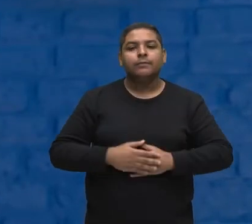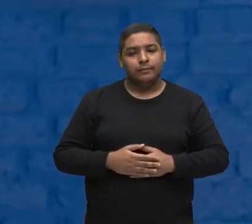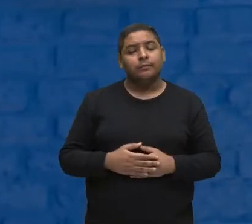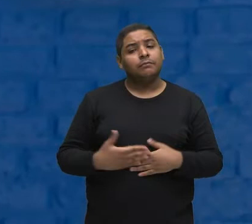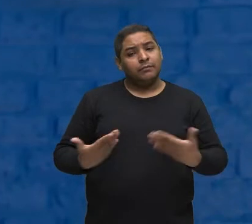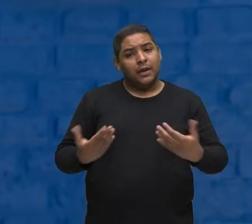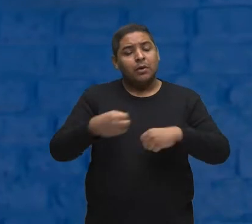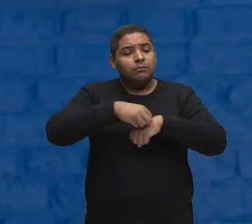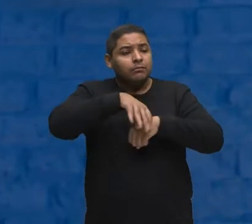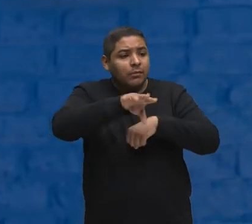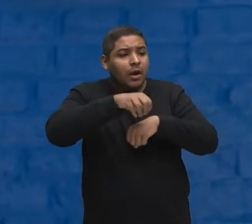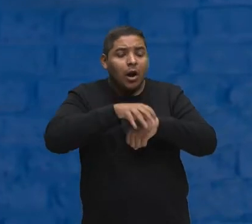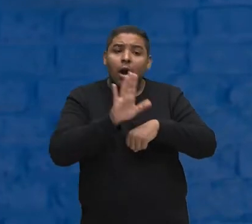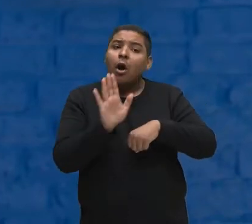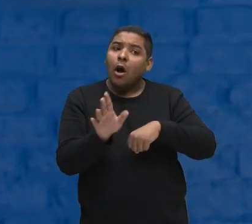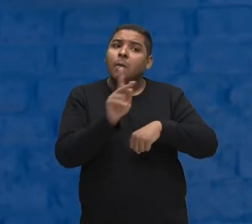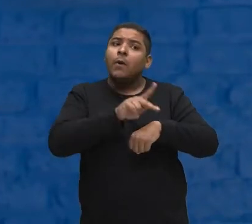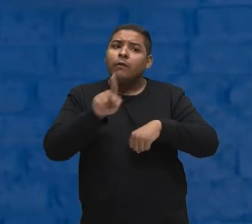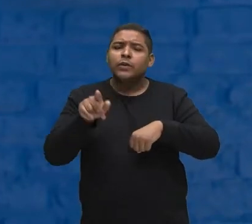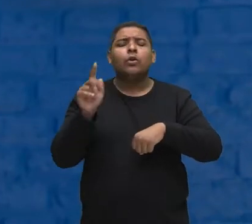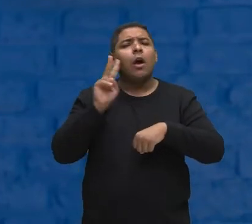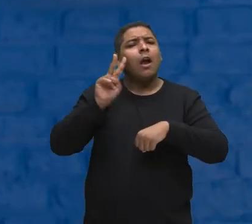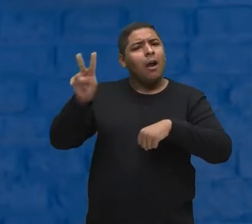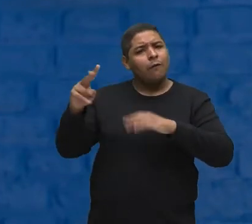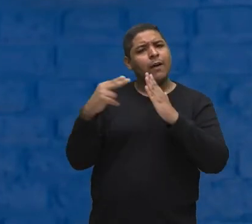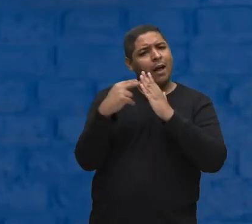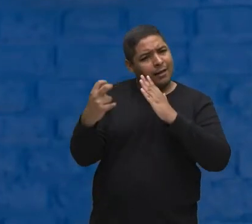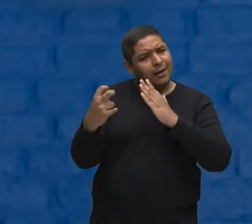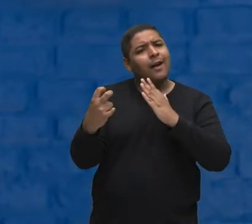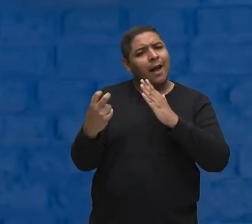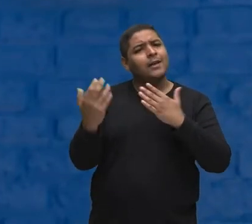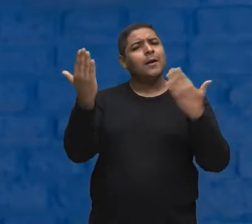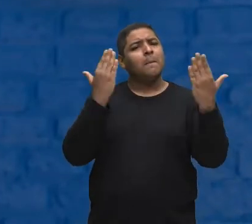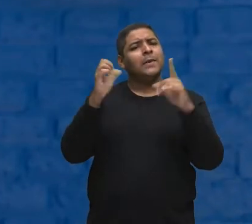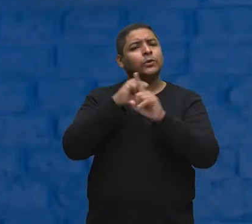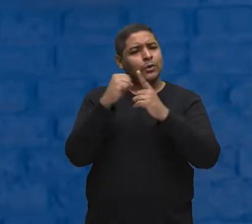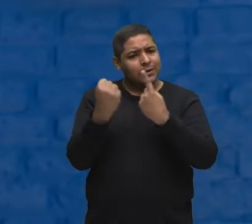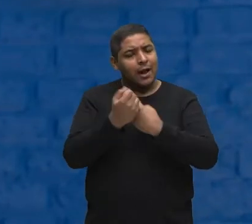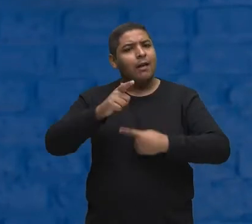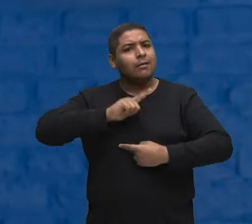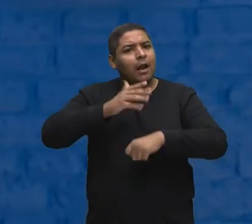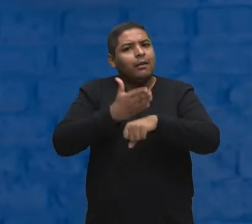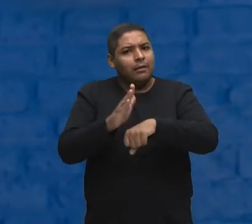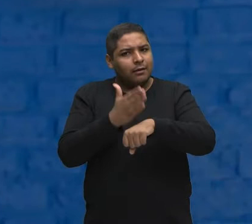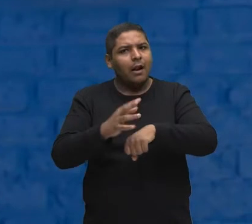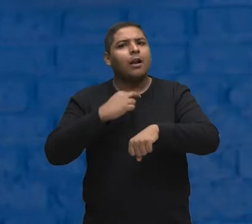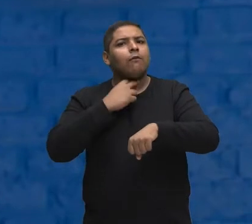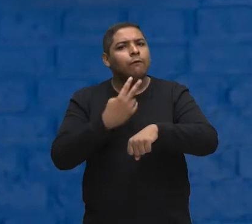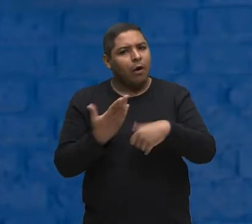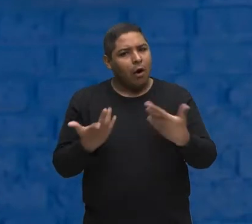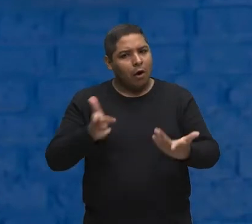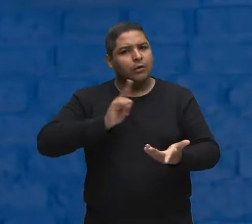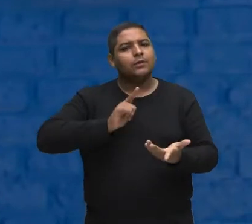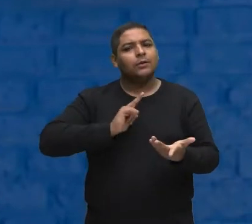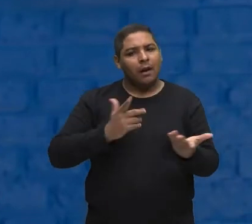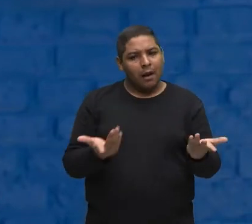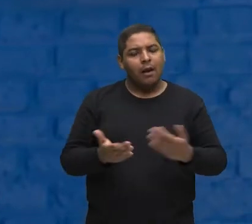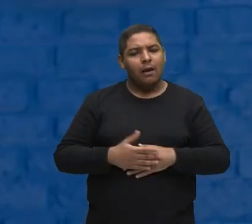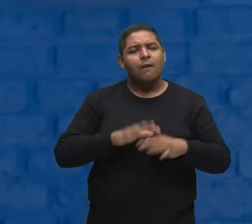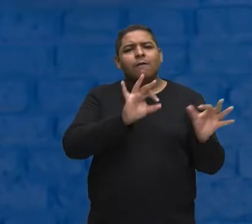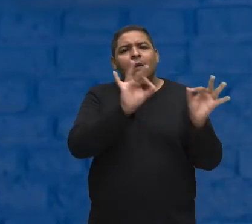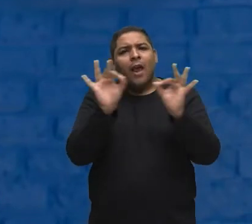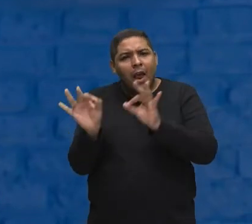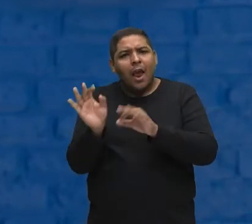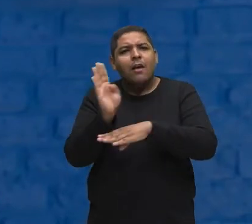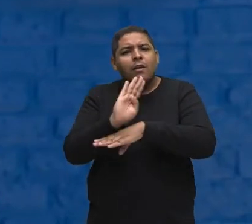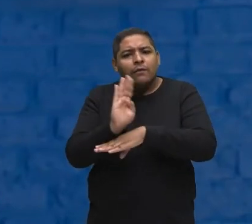essa dica: professor, olha, eu vi no aula em casa, no psicossocial, alguns exercícios. Verifique lá os videozinhos, daqui a pouco